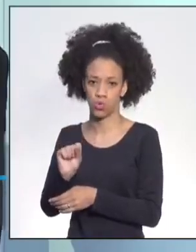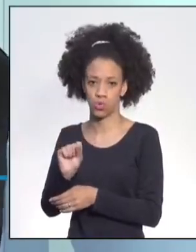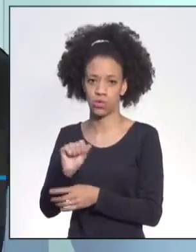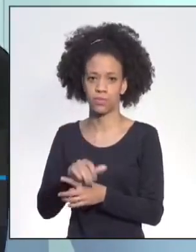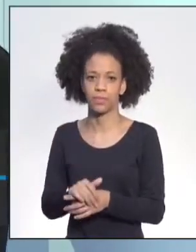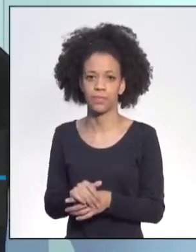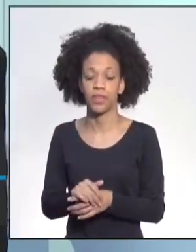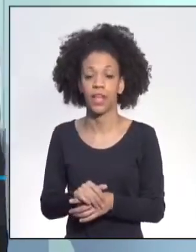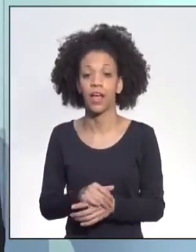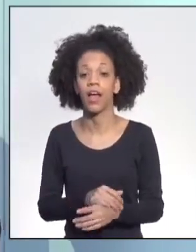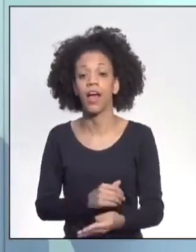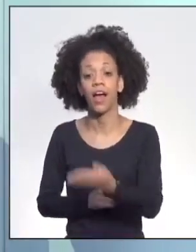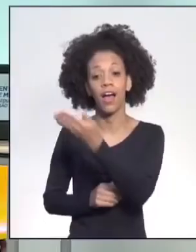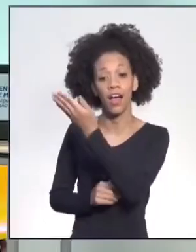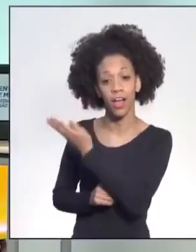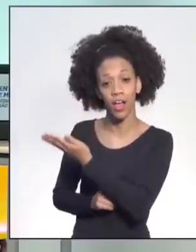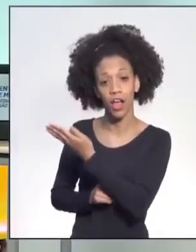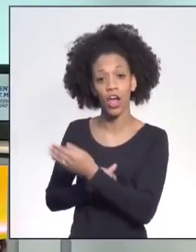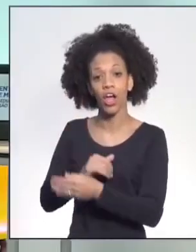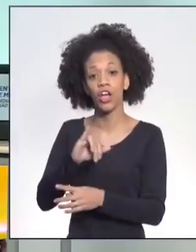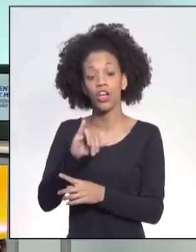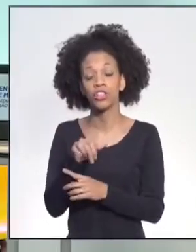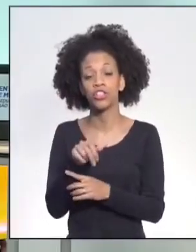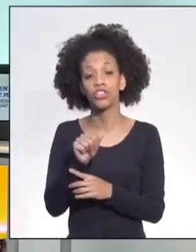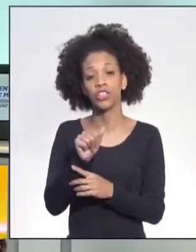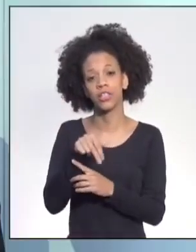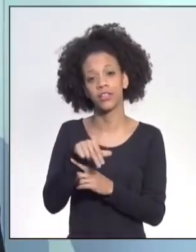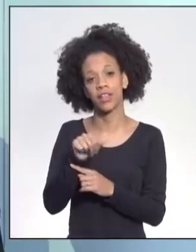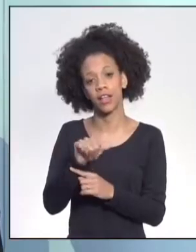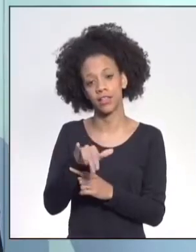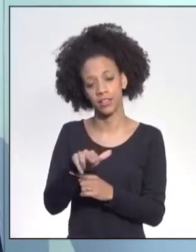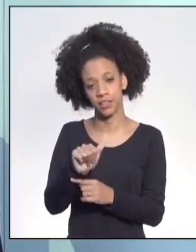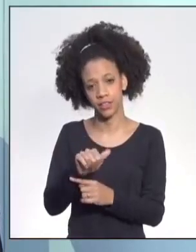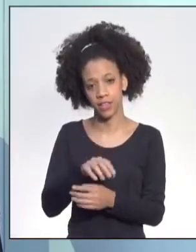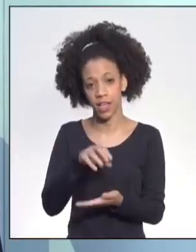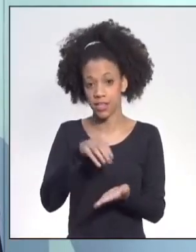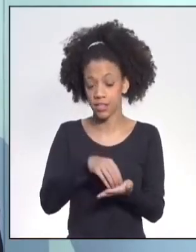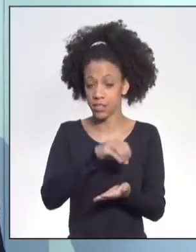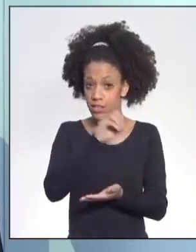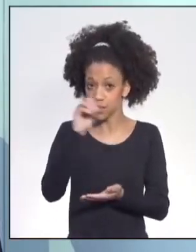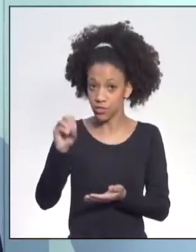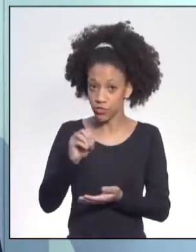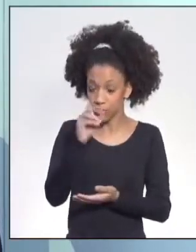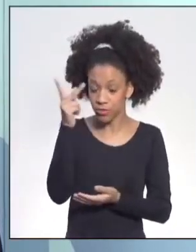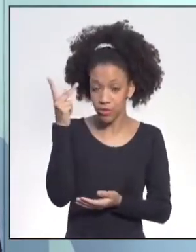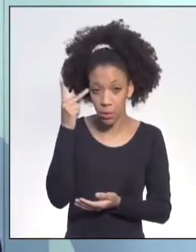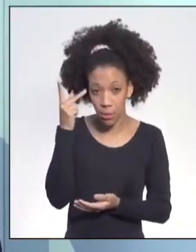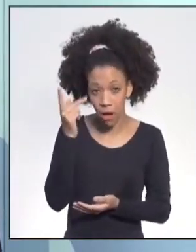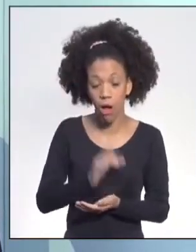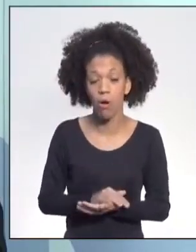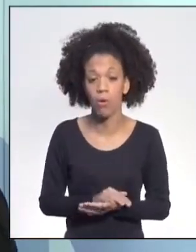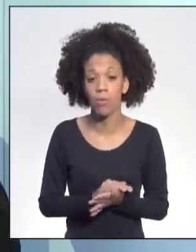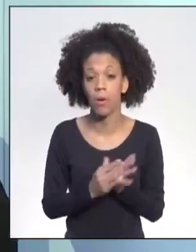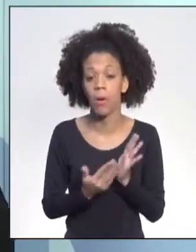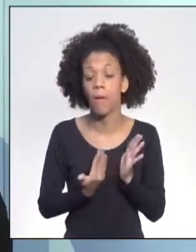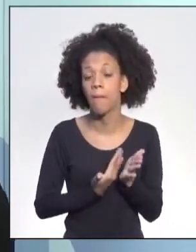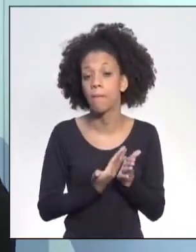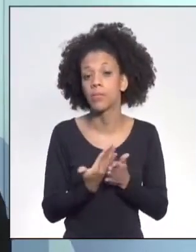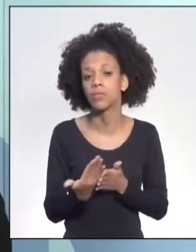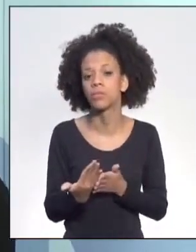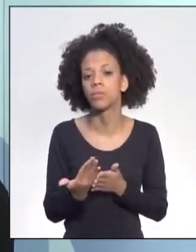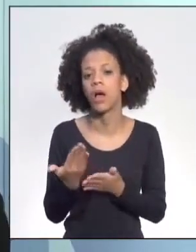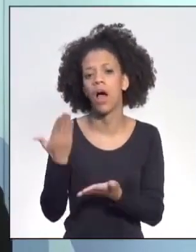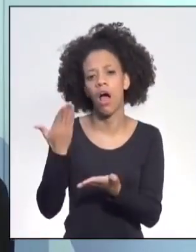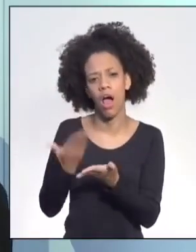professora Janaína Jardim. Estamos Olá. aqui no Centro de Mídias de São Paulo para transmitir para vocês